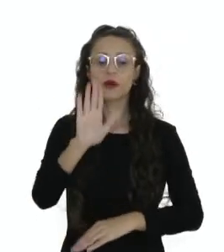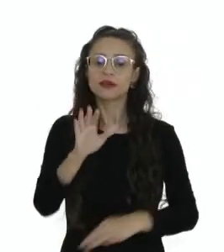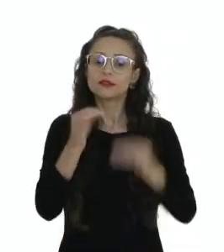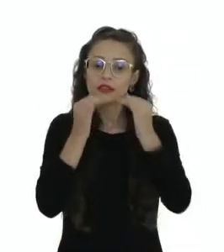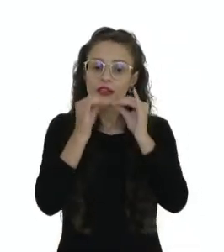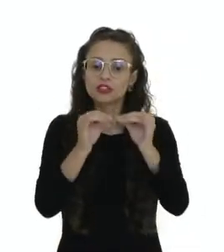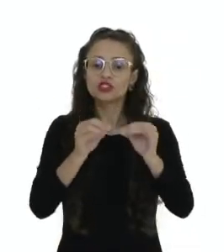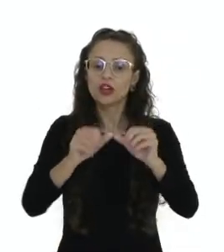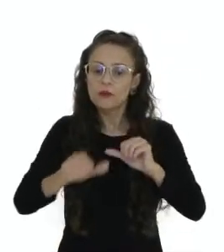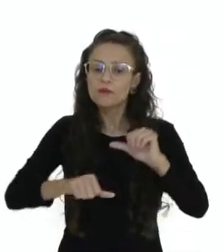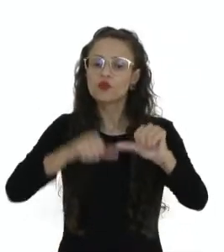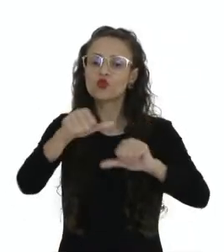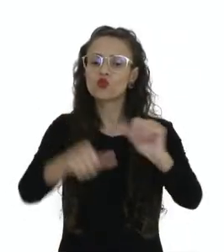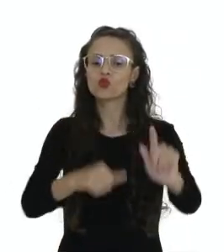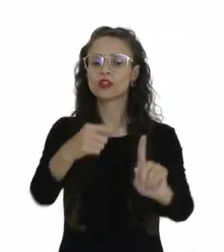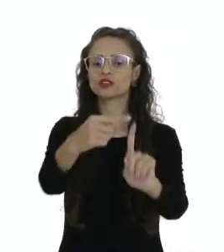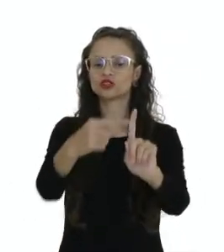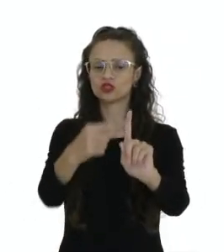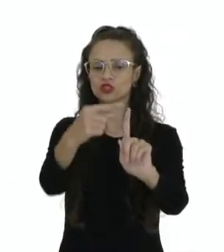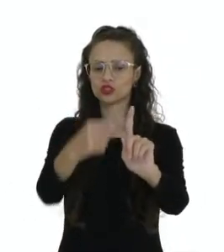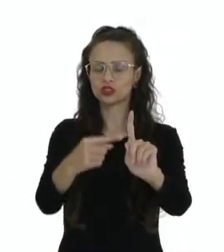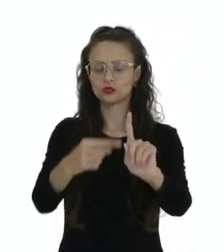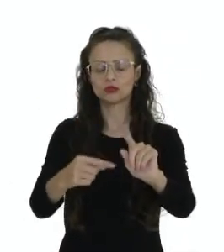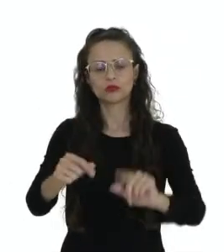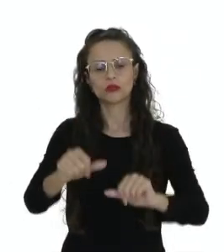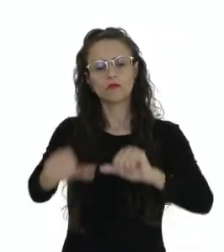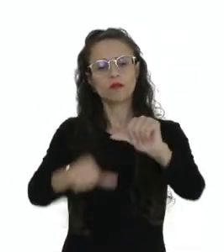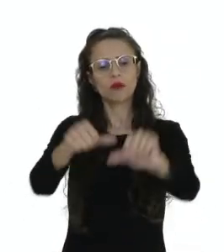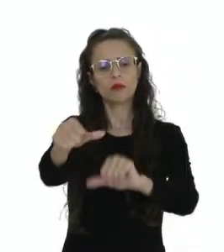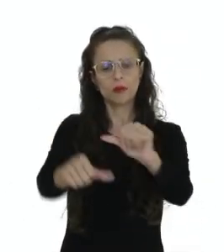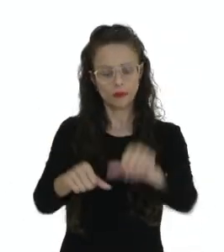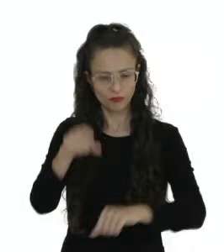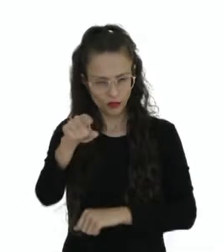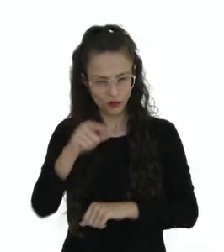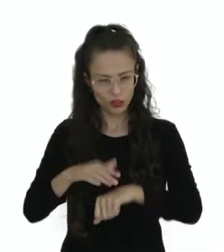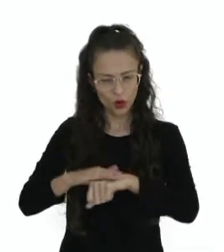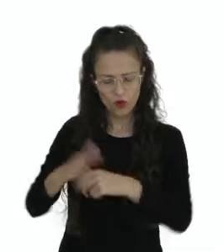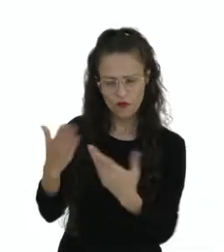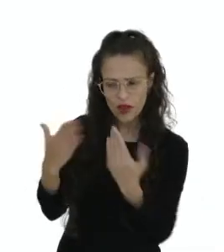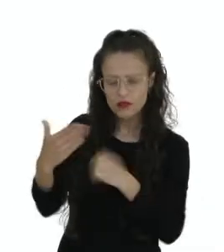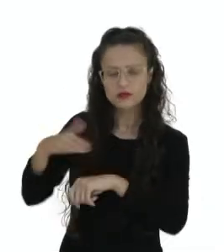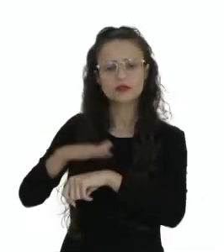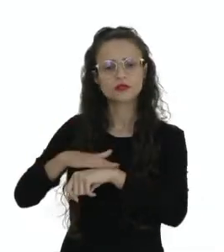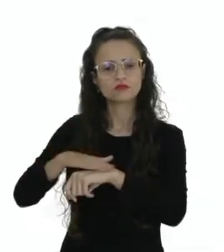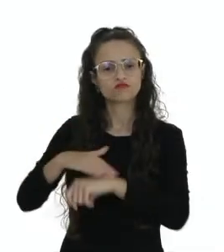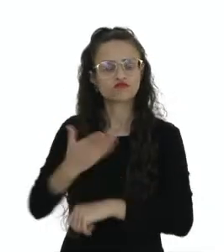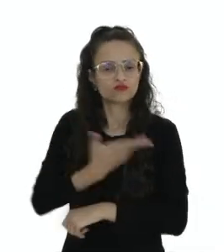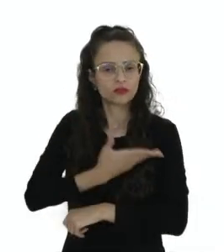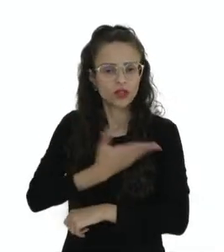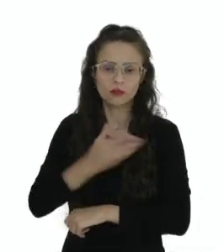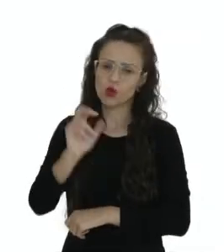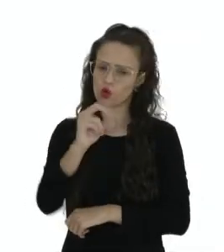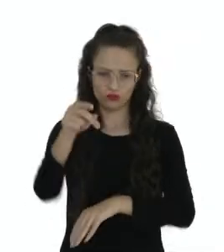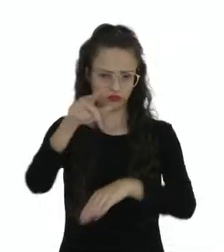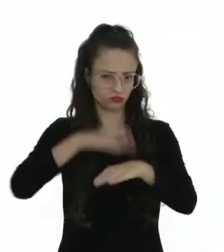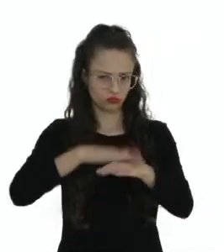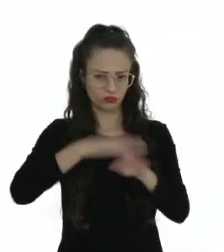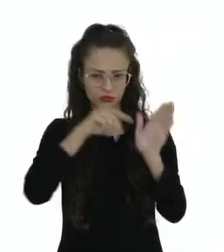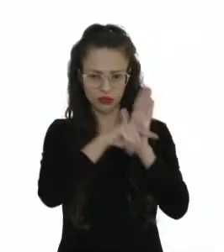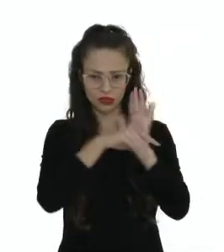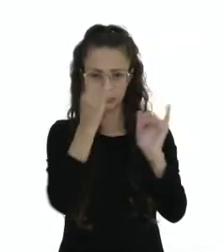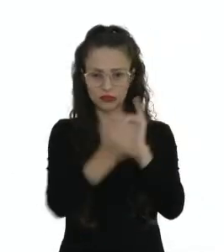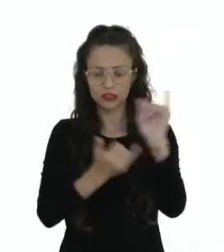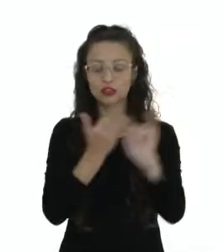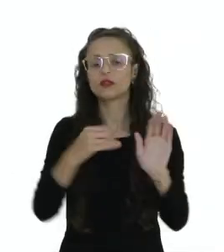energia muda de forma através de uma transformação. Converse com seus colegas, ou faça sua pesquisa aí na internet e